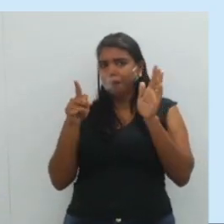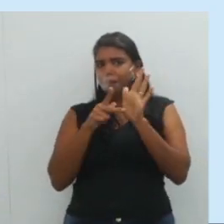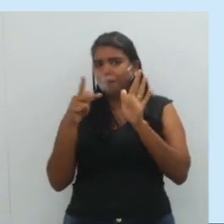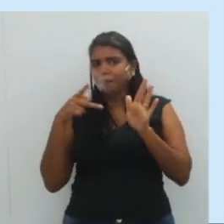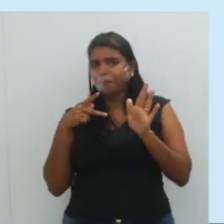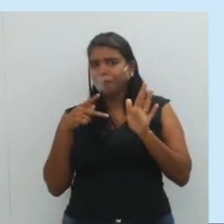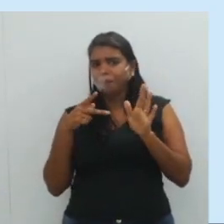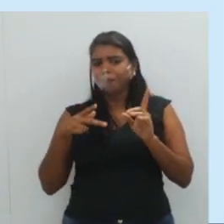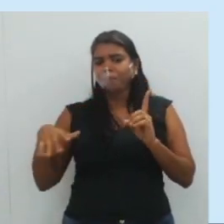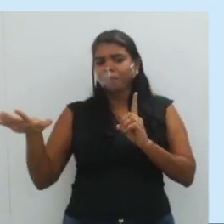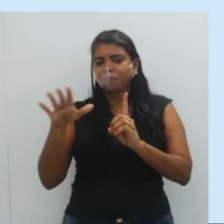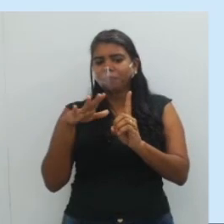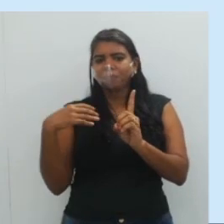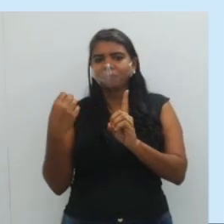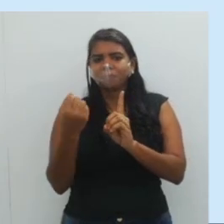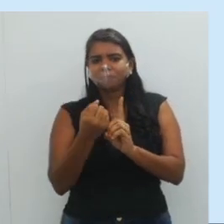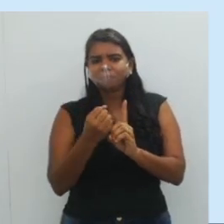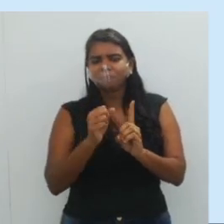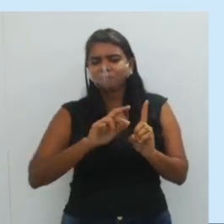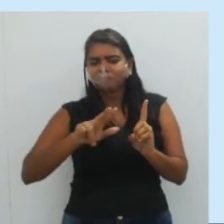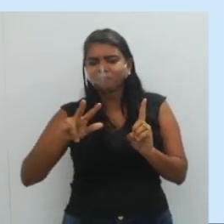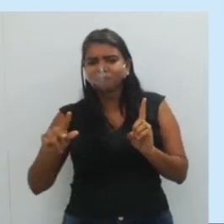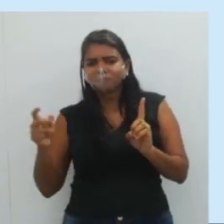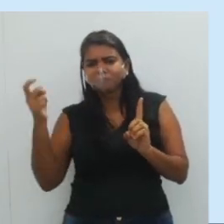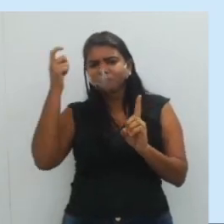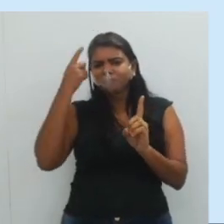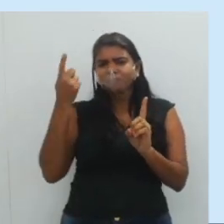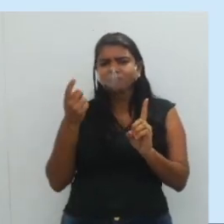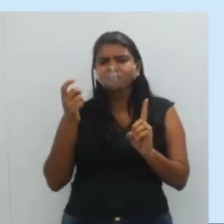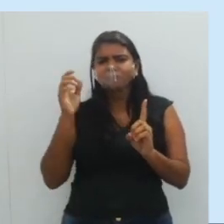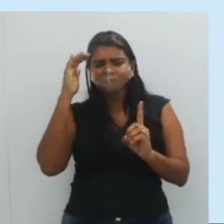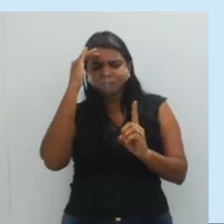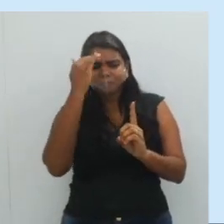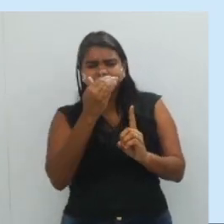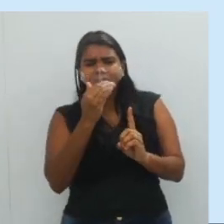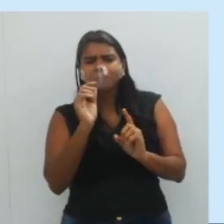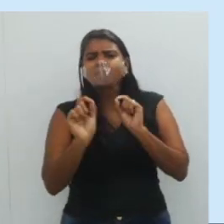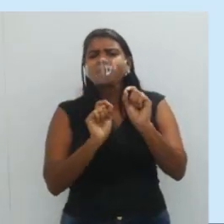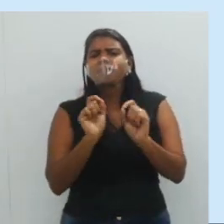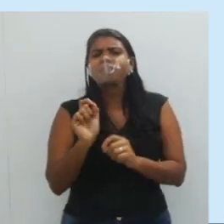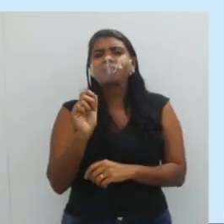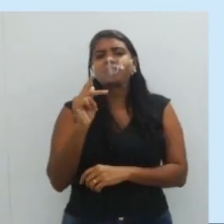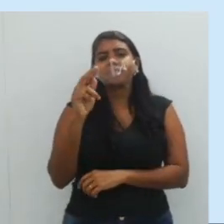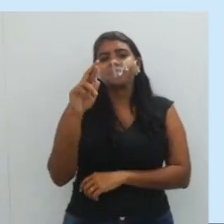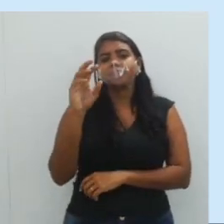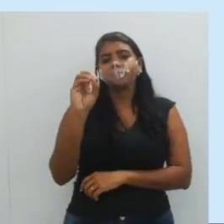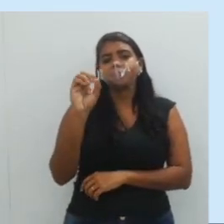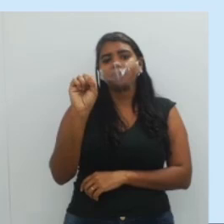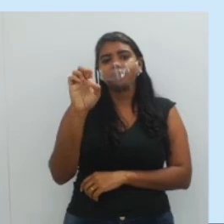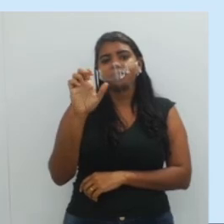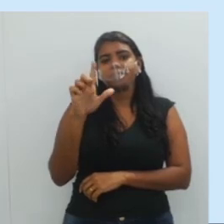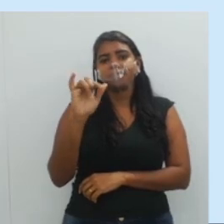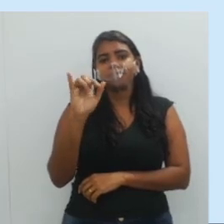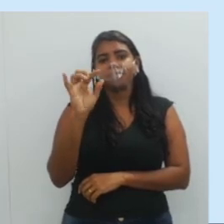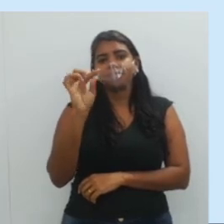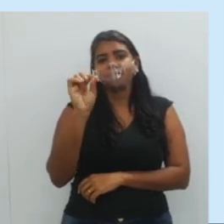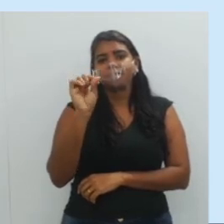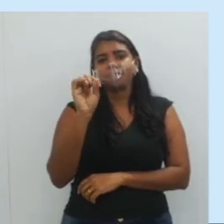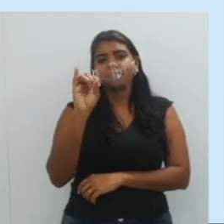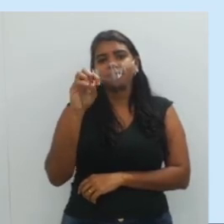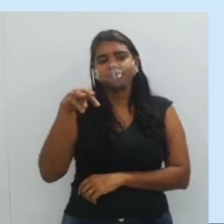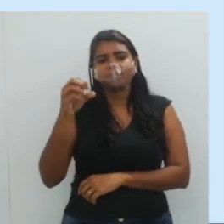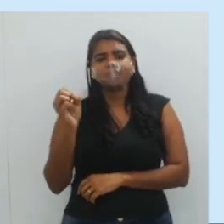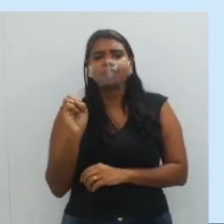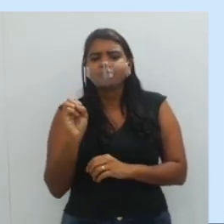a sociedade formada por vários pensamentos. Então, o que seria proselitismo? Em palavras curtas,